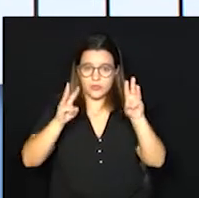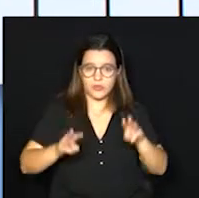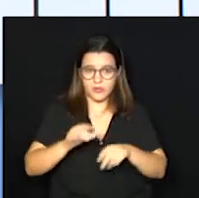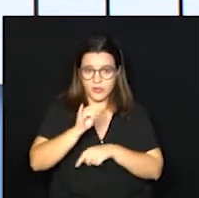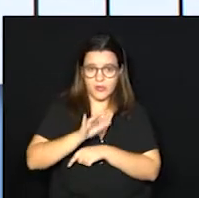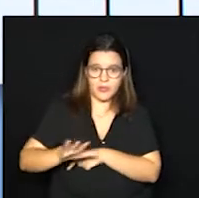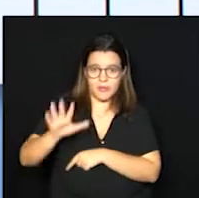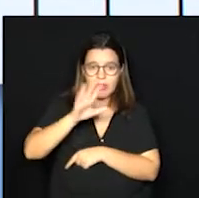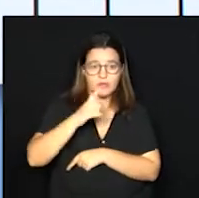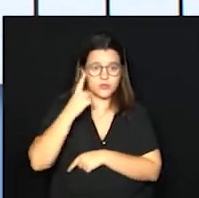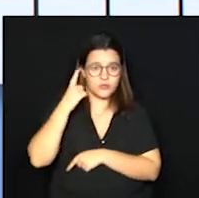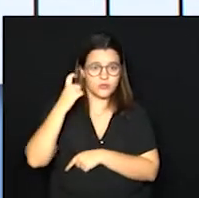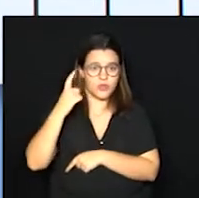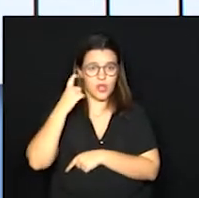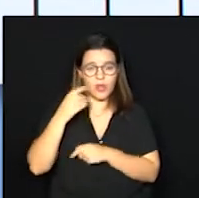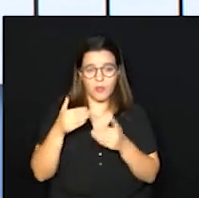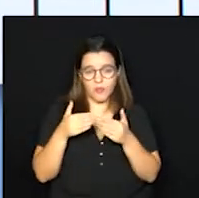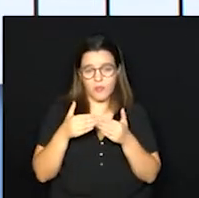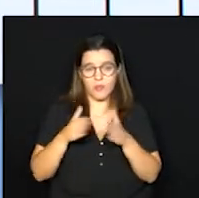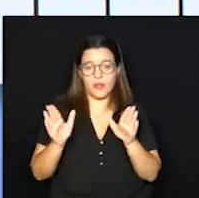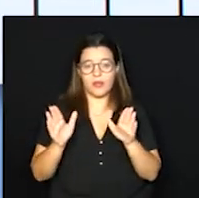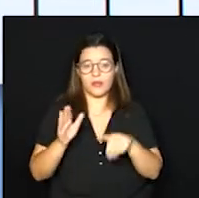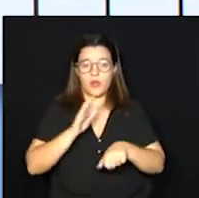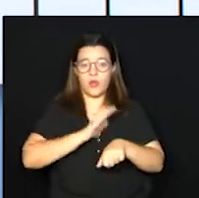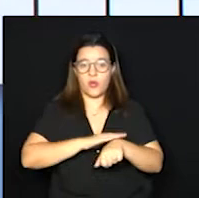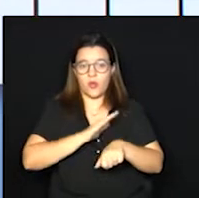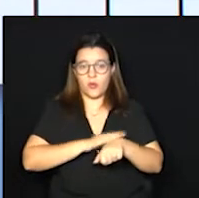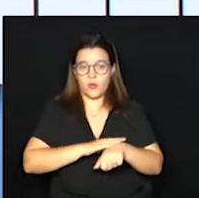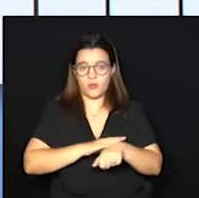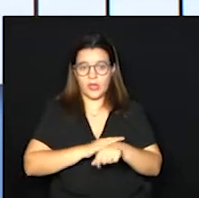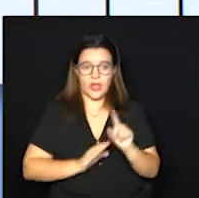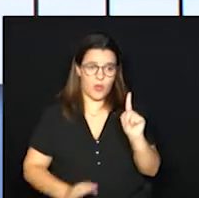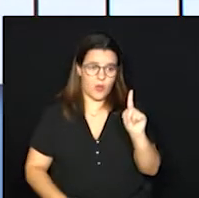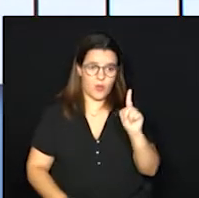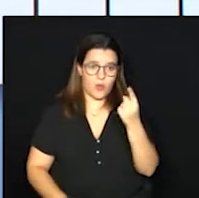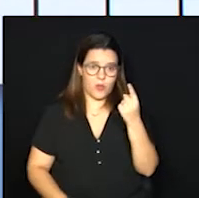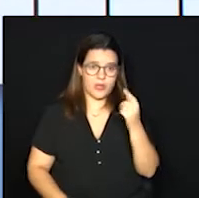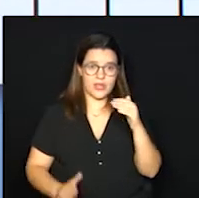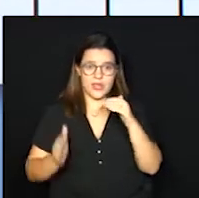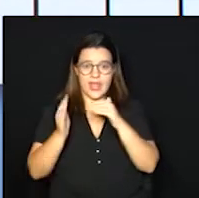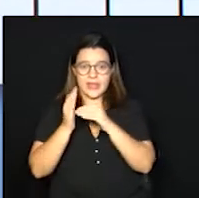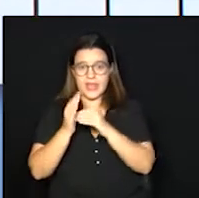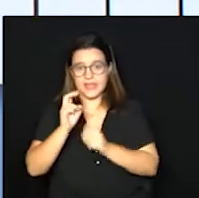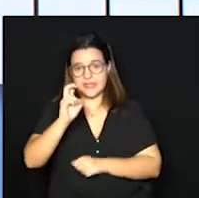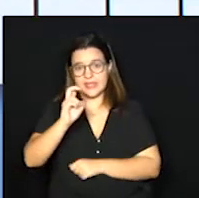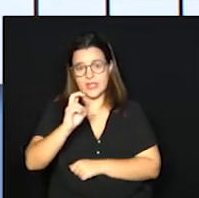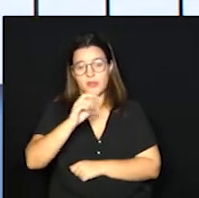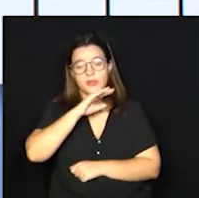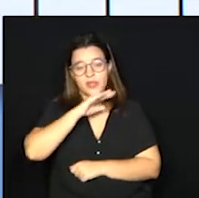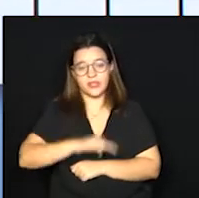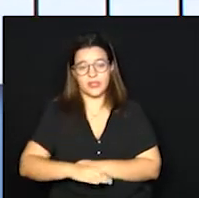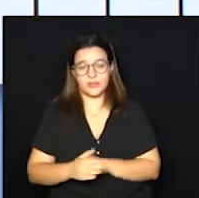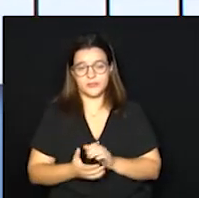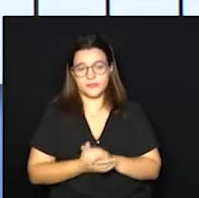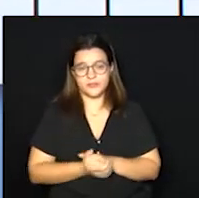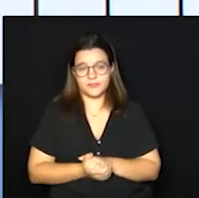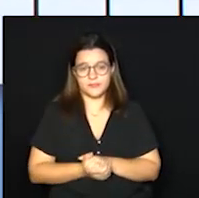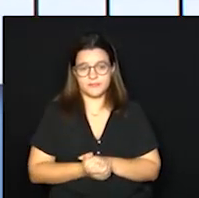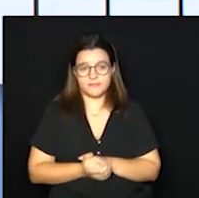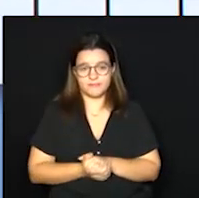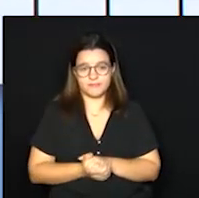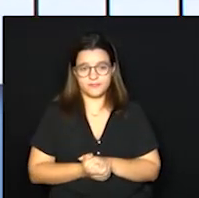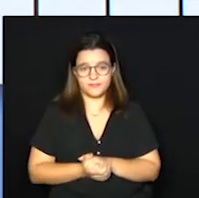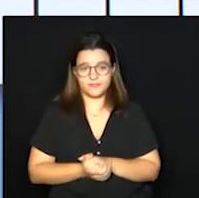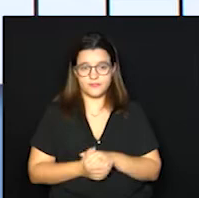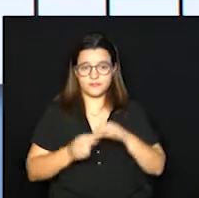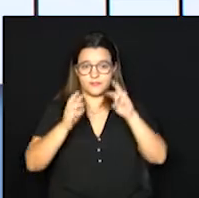o MIS, eles se abrem e agora com horário entre 1 às 5 da tarde. Já o Museu